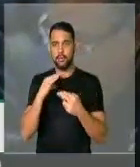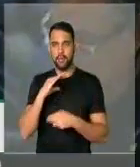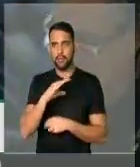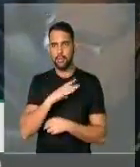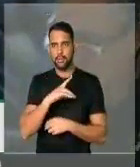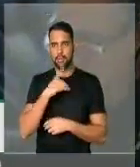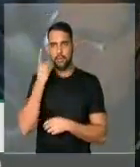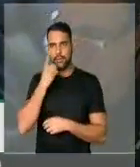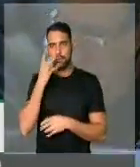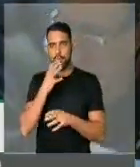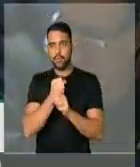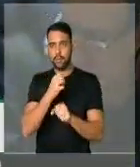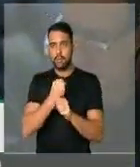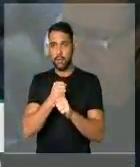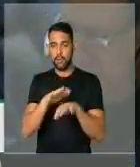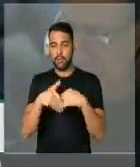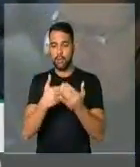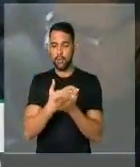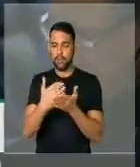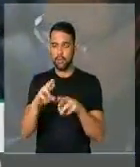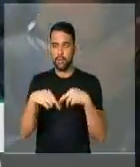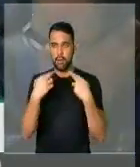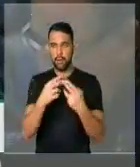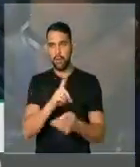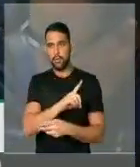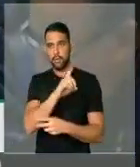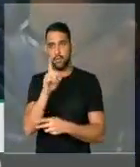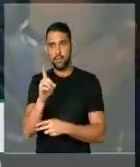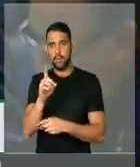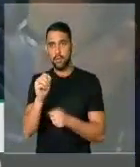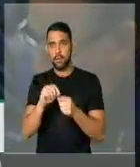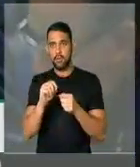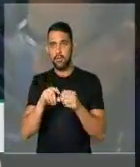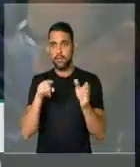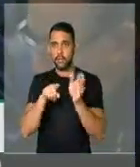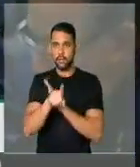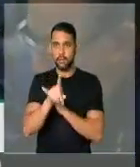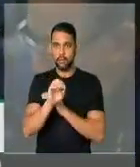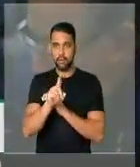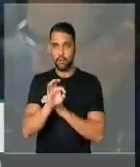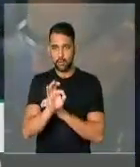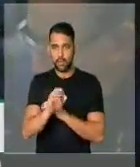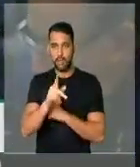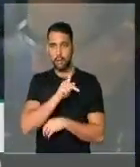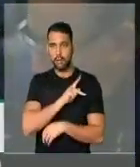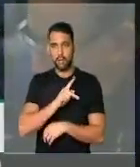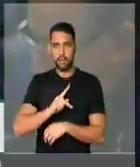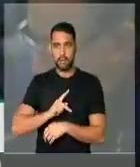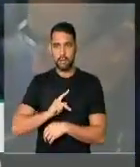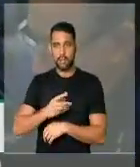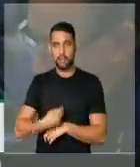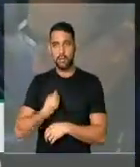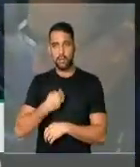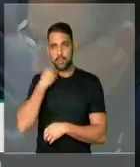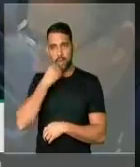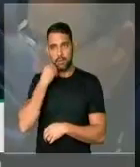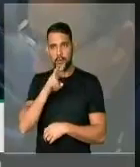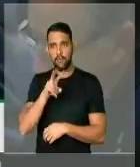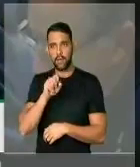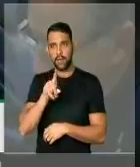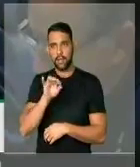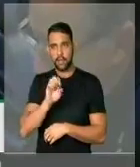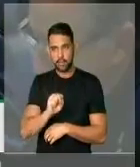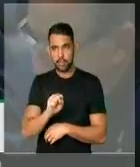Mista de Orçamento, e quando iniciou a ordem do dia, eu formulei a questão de ordem ao presidente interino, senador